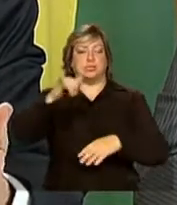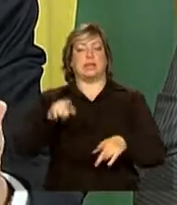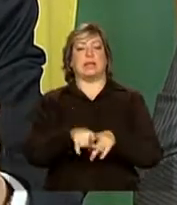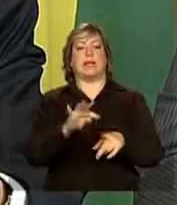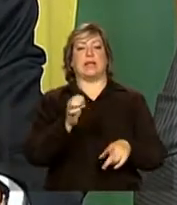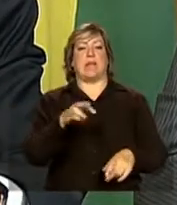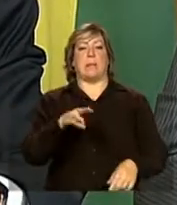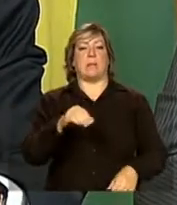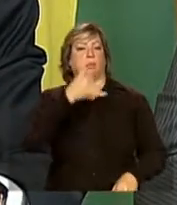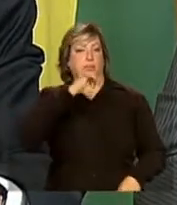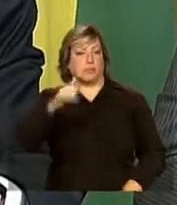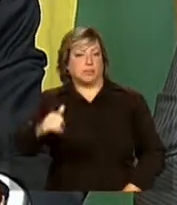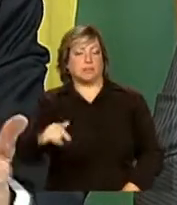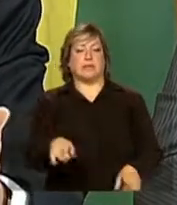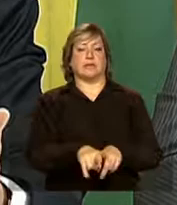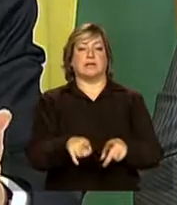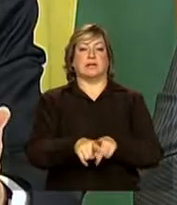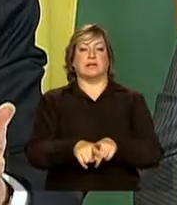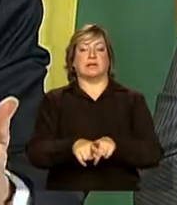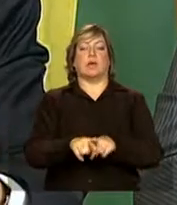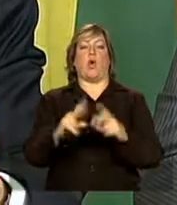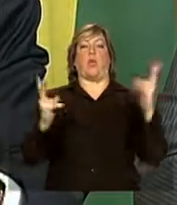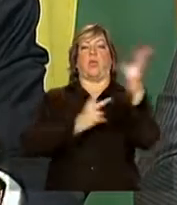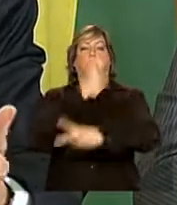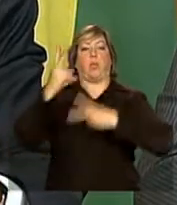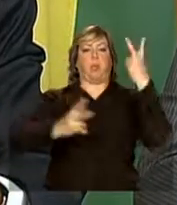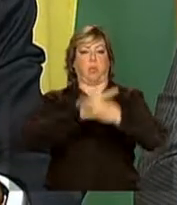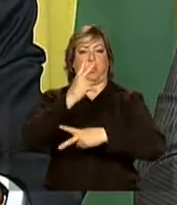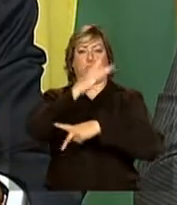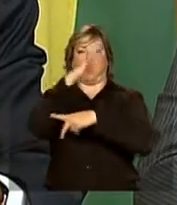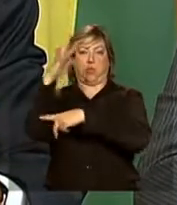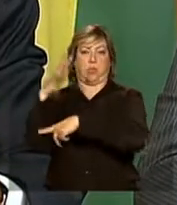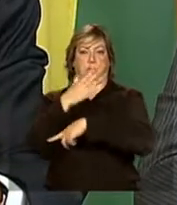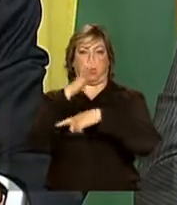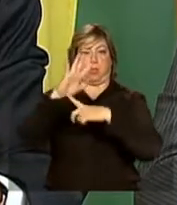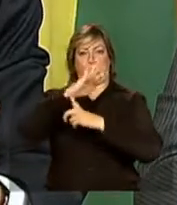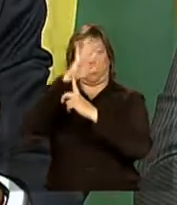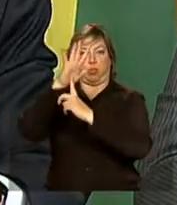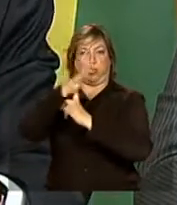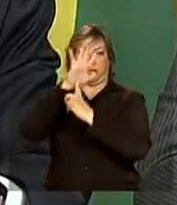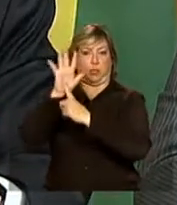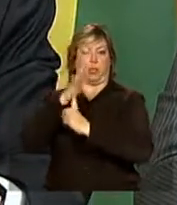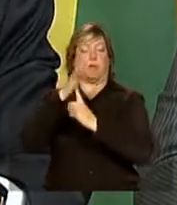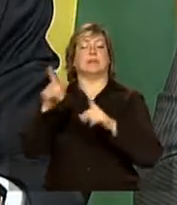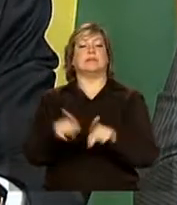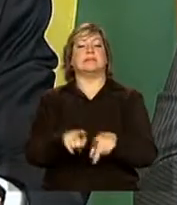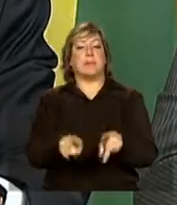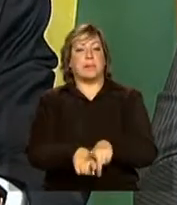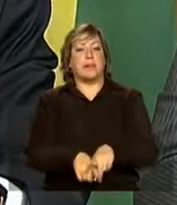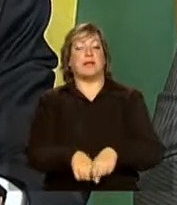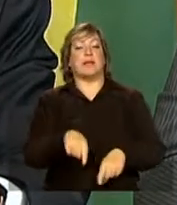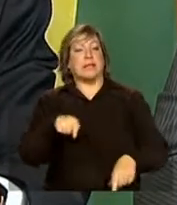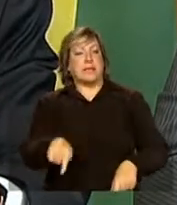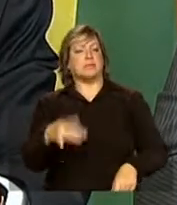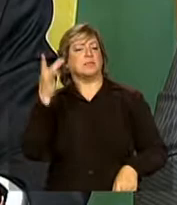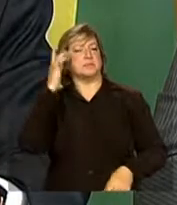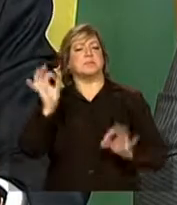termoelétricas, energia eólica, enfim, de todas as fontes. Isso a EPE planeja muito